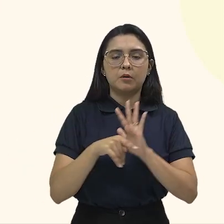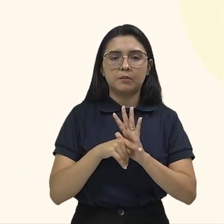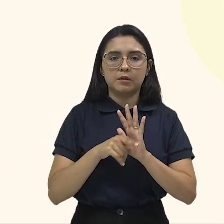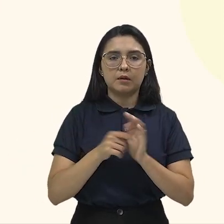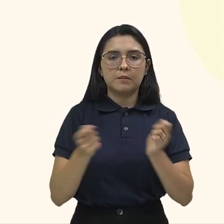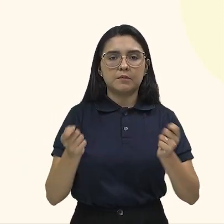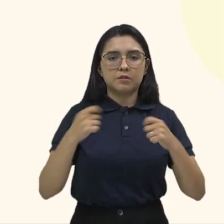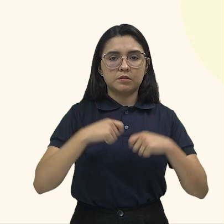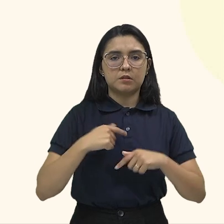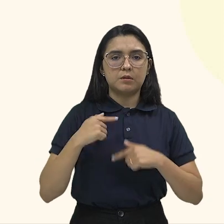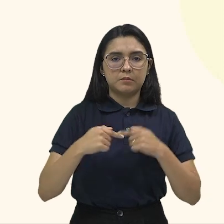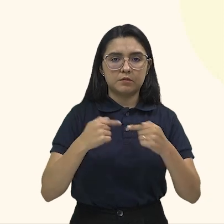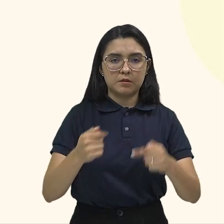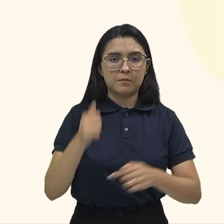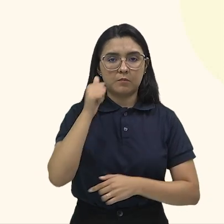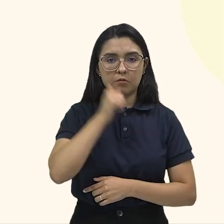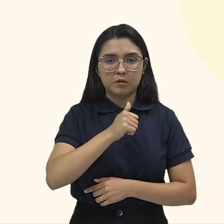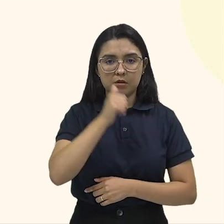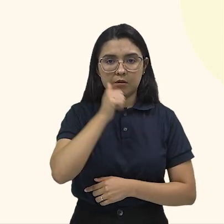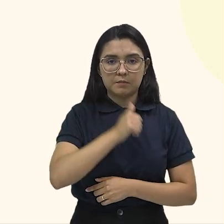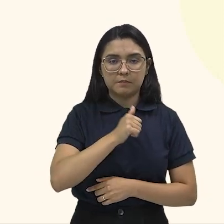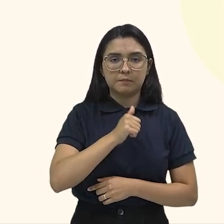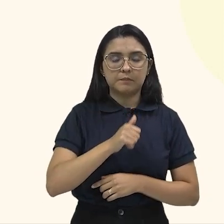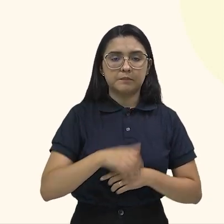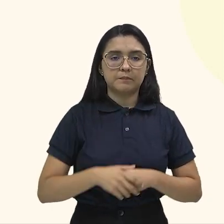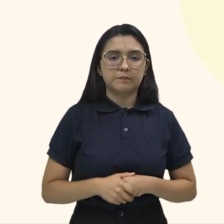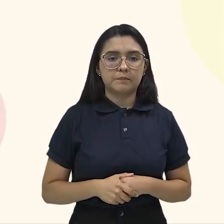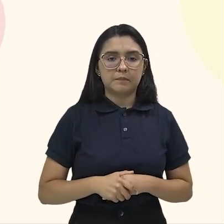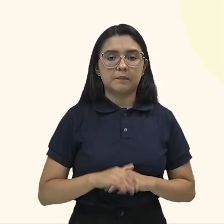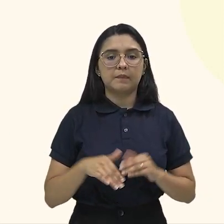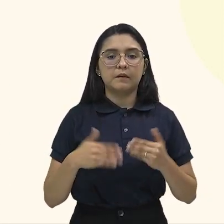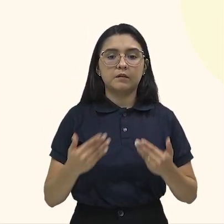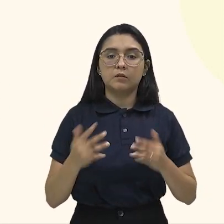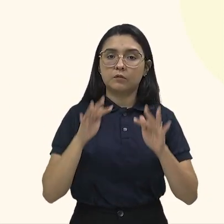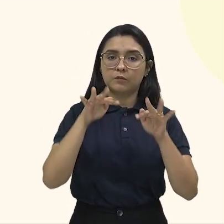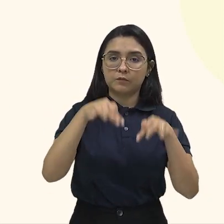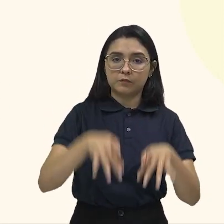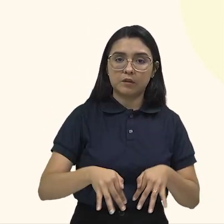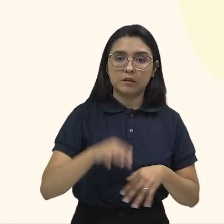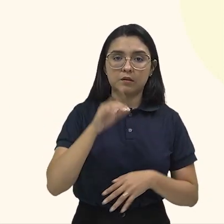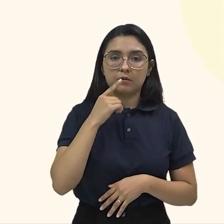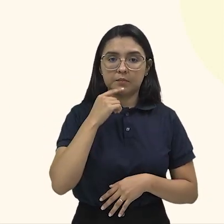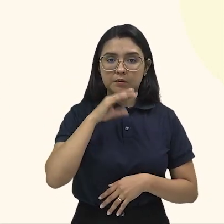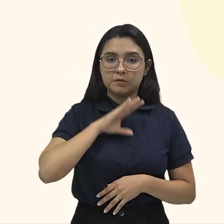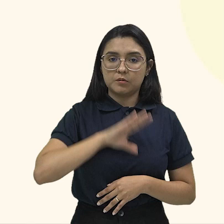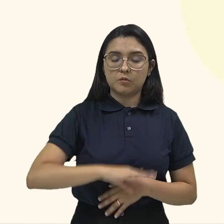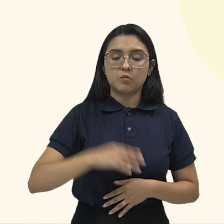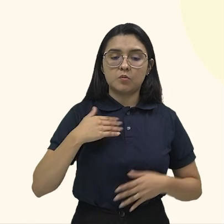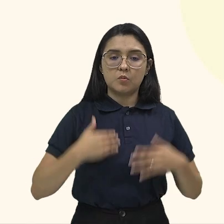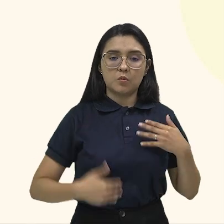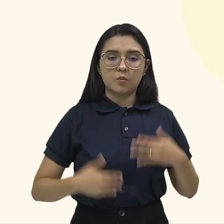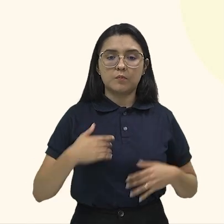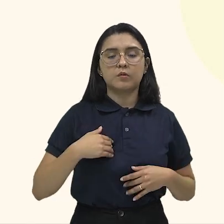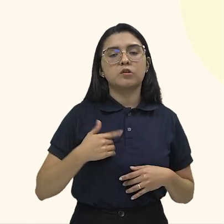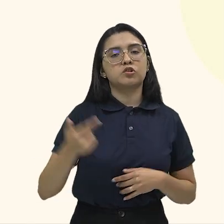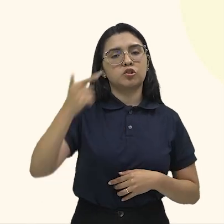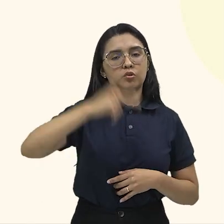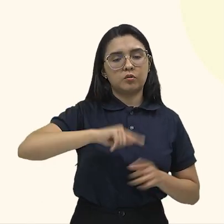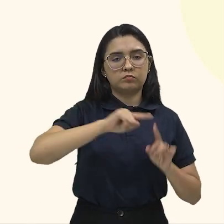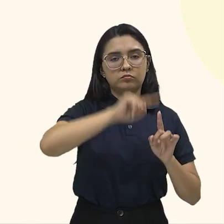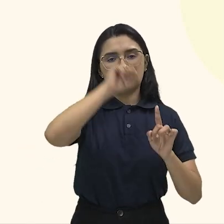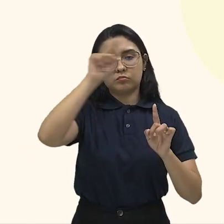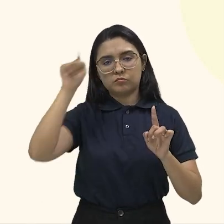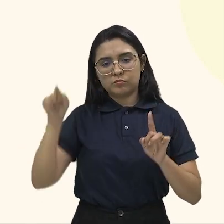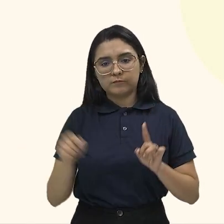capacidade reprodutiva, se desejada. Após o término da menstruação, o corpo reinicia o ciclo,